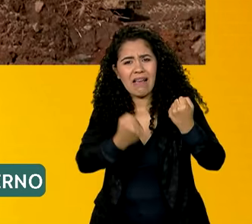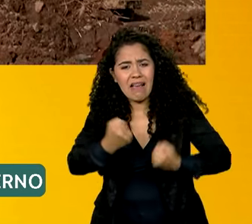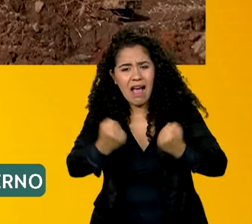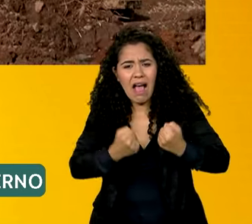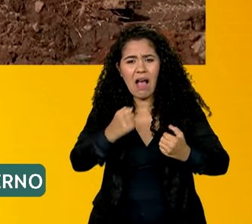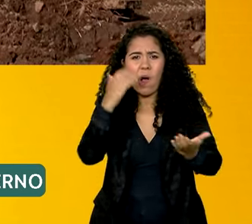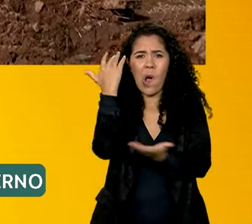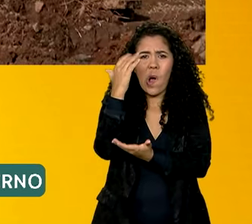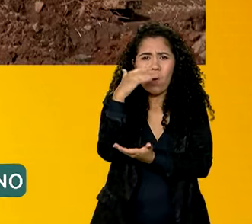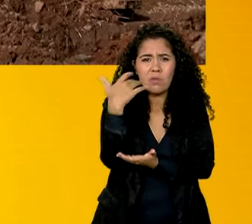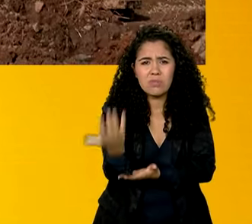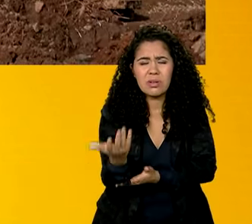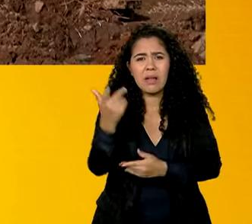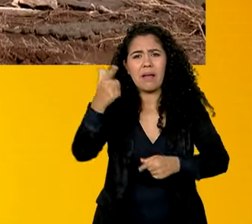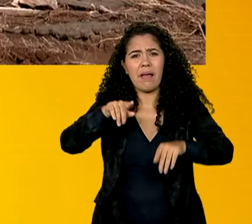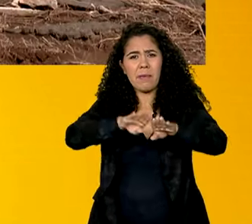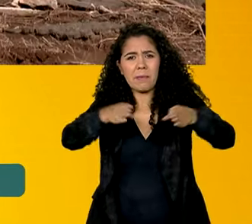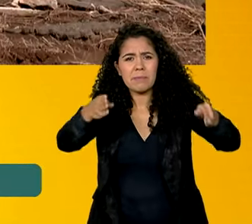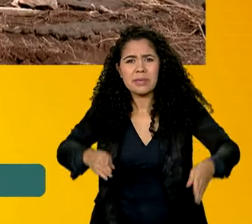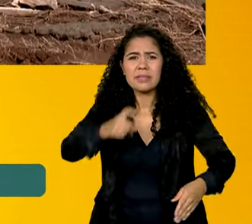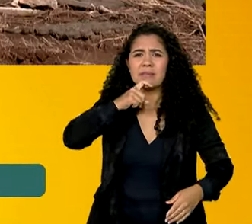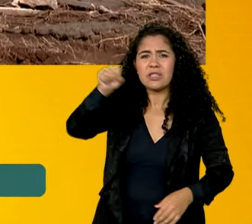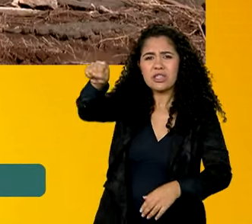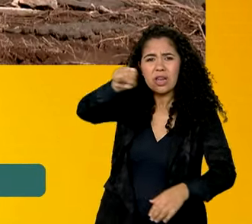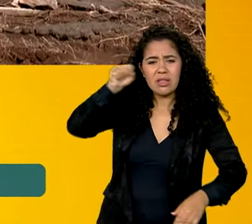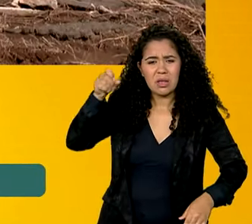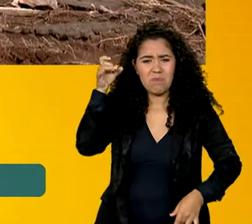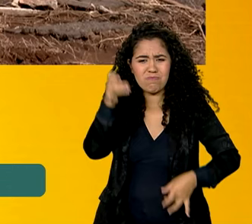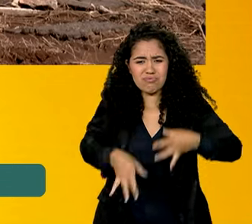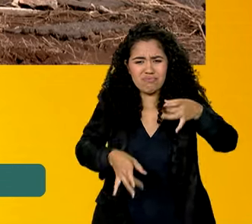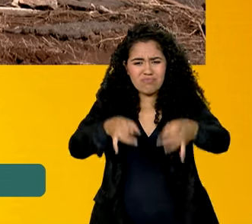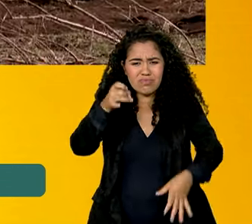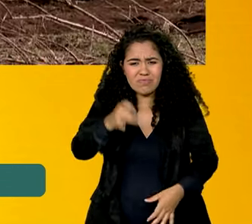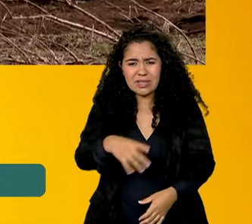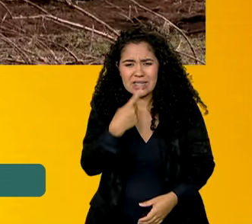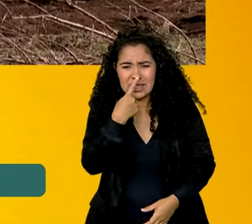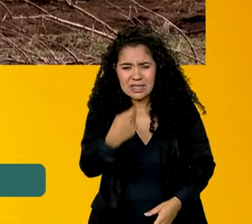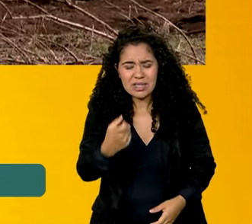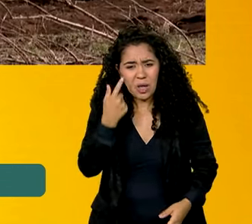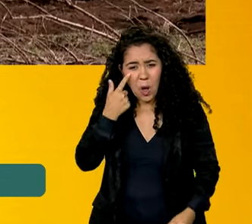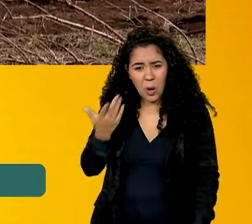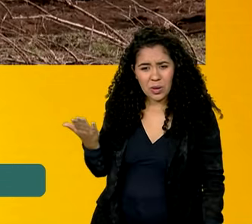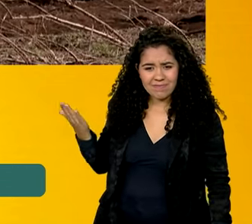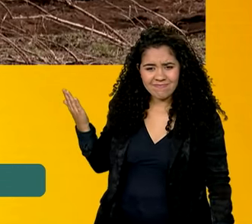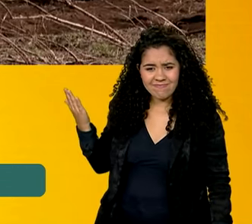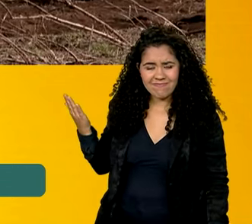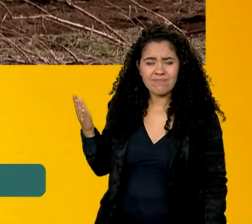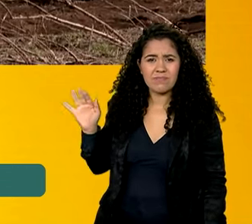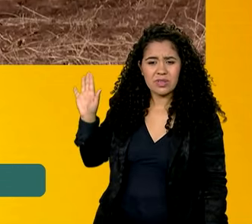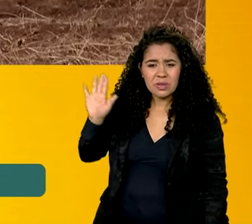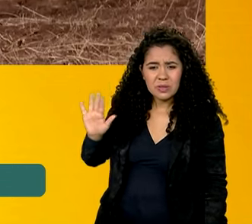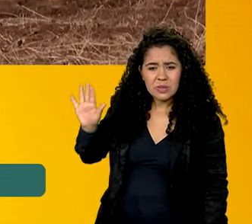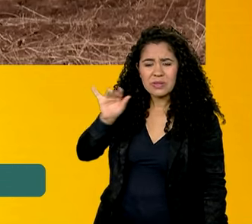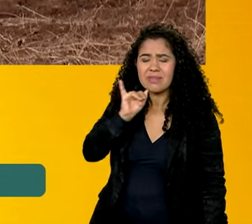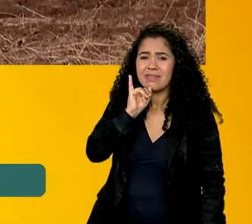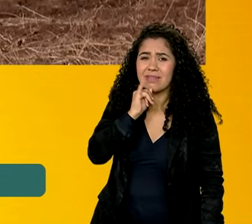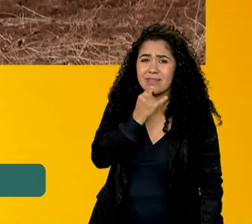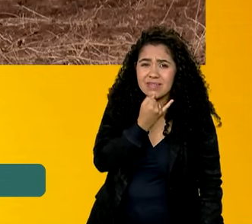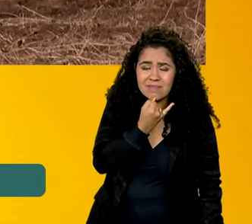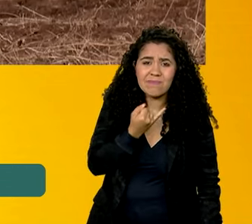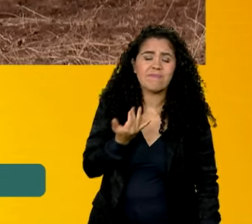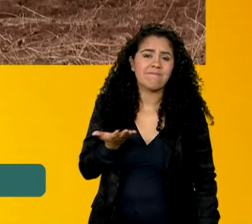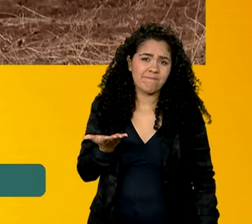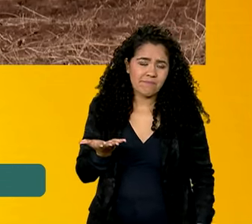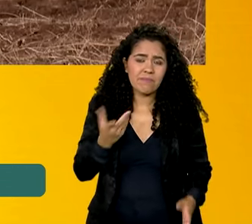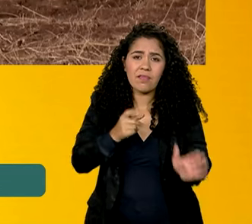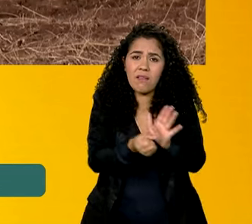árvore, de eletrodomésticos, muito entulho. Uma cena muito triste. No dia do desastre,